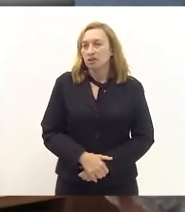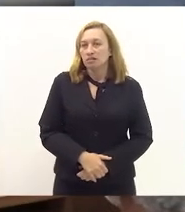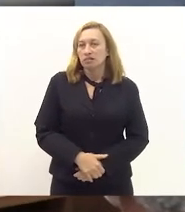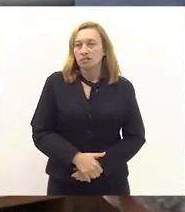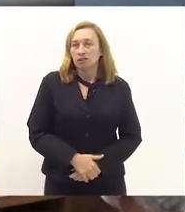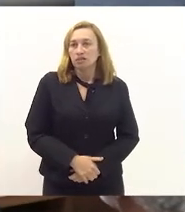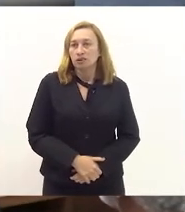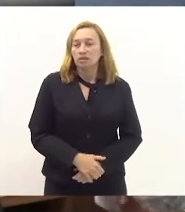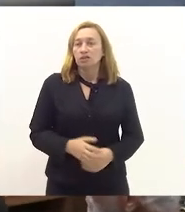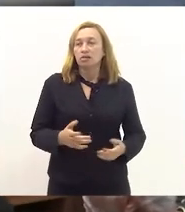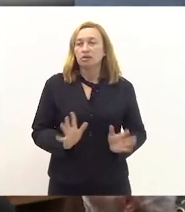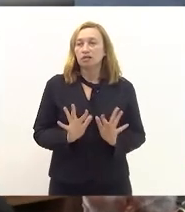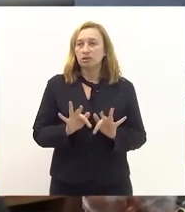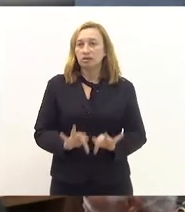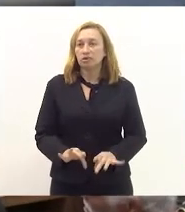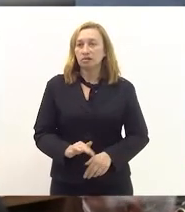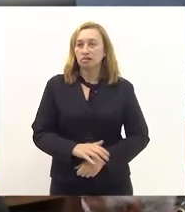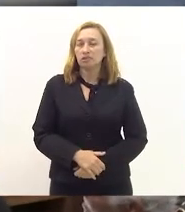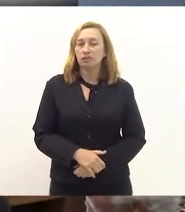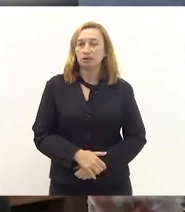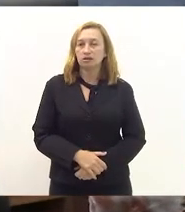E eu quero concluir aqui,